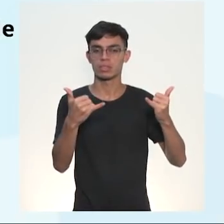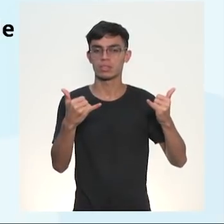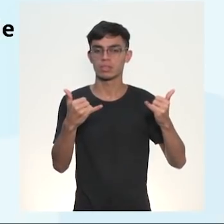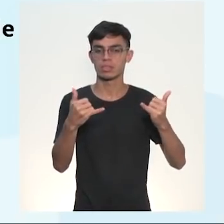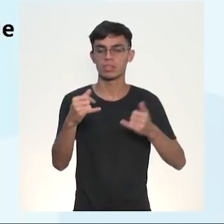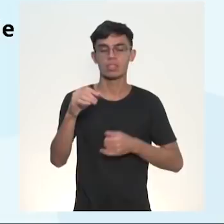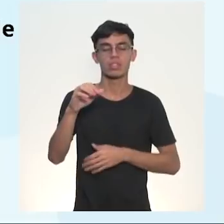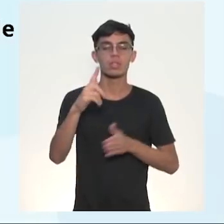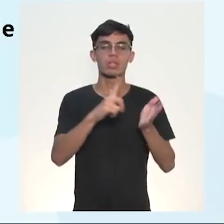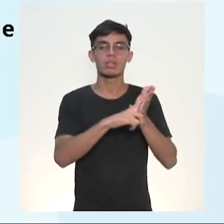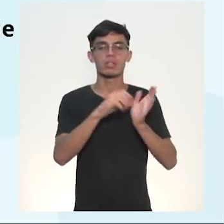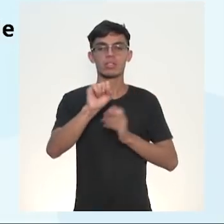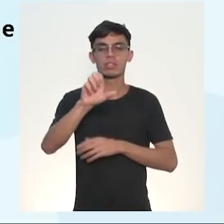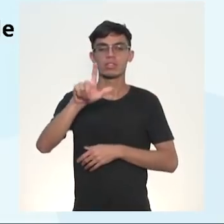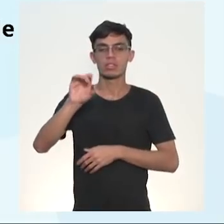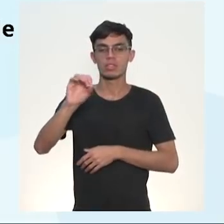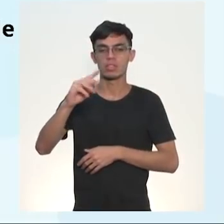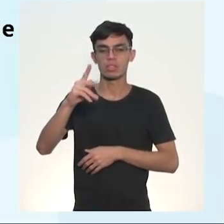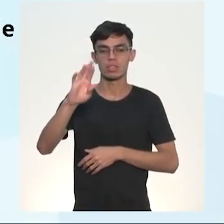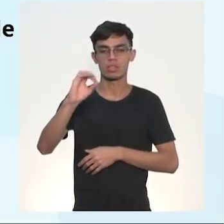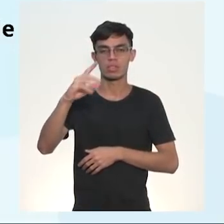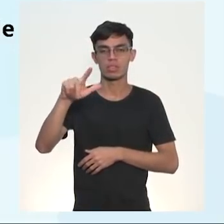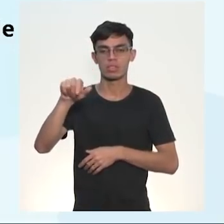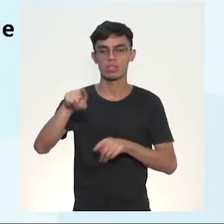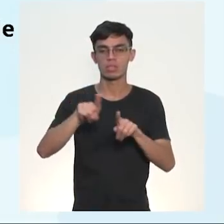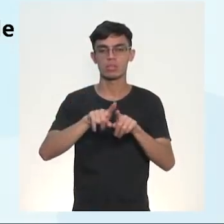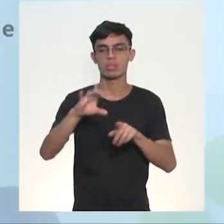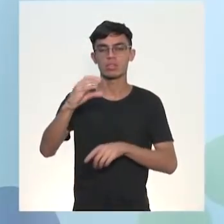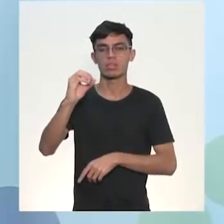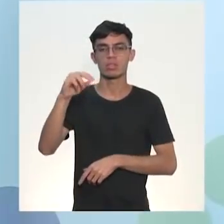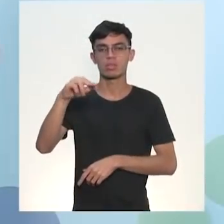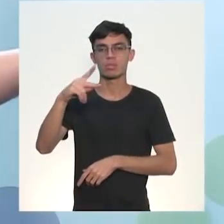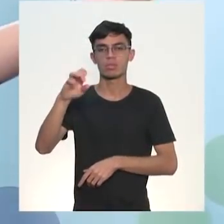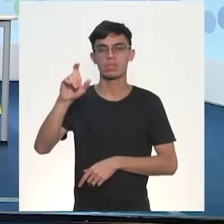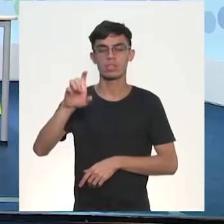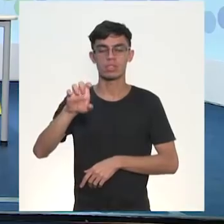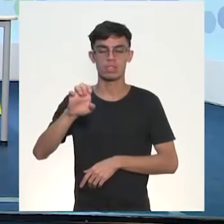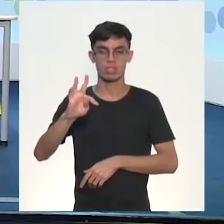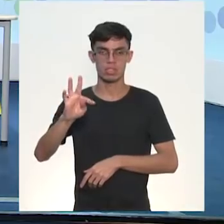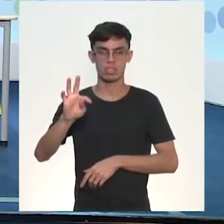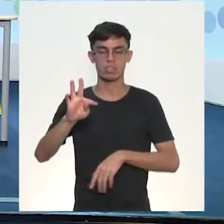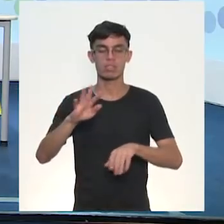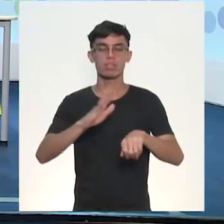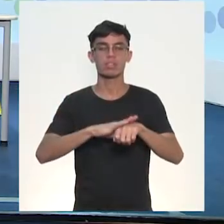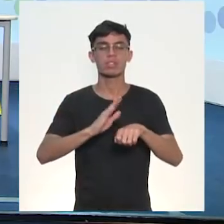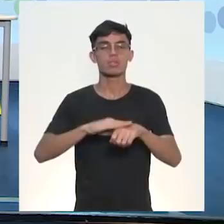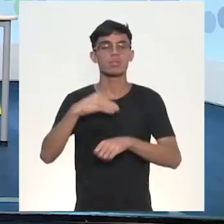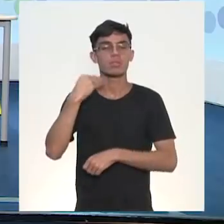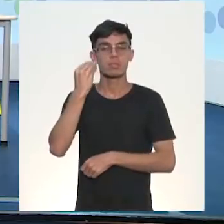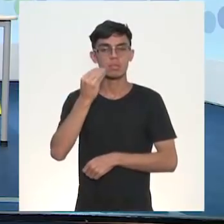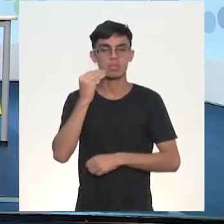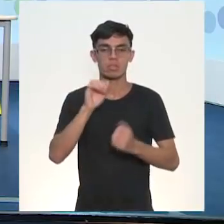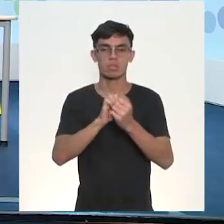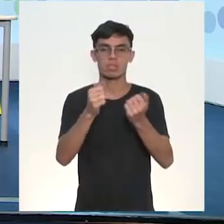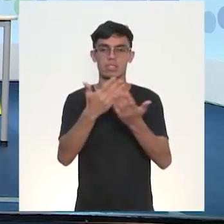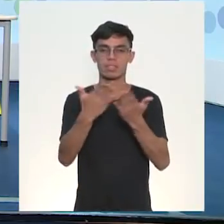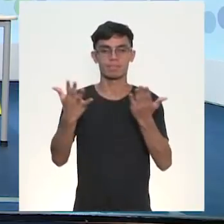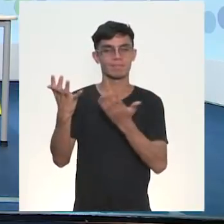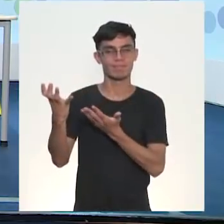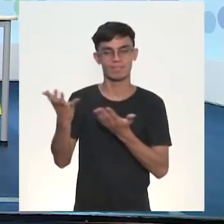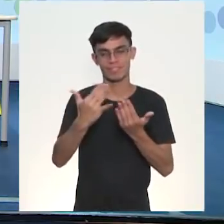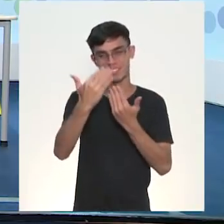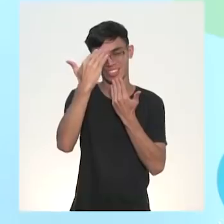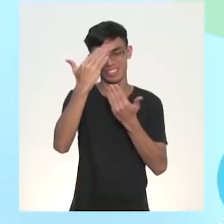Procel e Compete, eficiência energética, e a gente fez um experimento aqui com vocês. Esquece de despedir deles, porque, infelizmente, está acabando a aula.